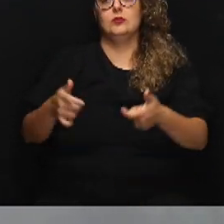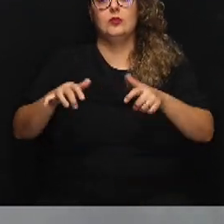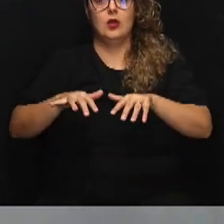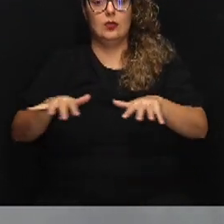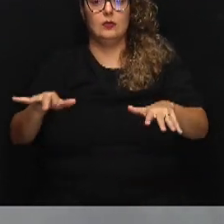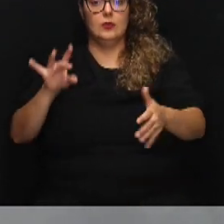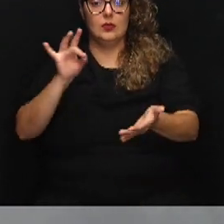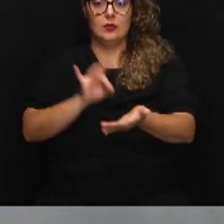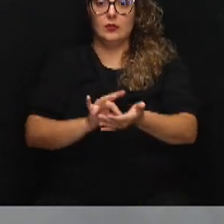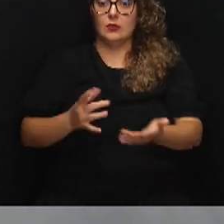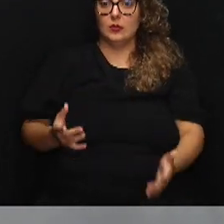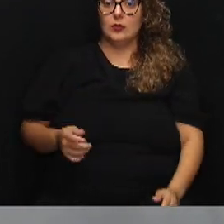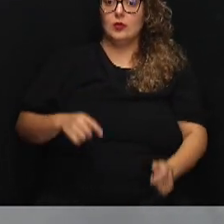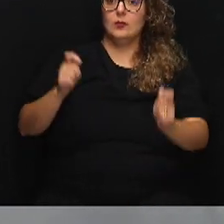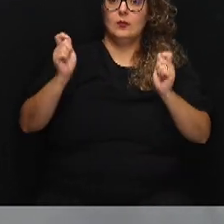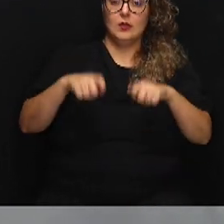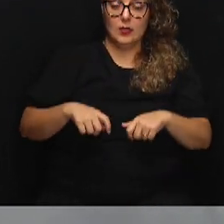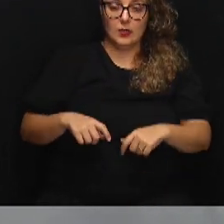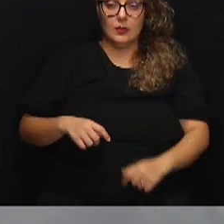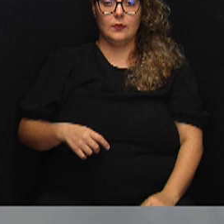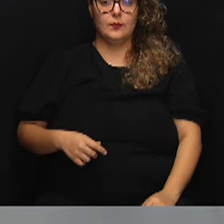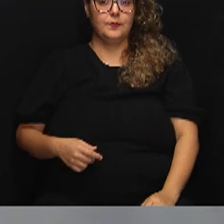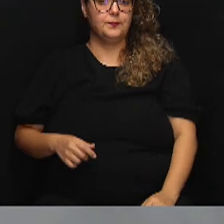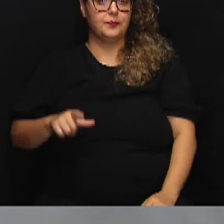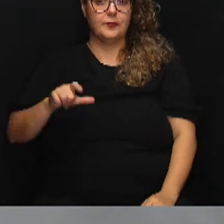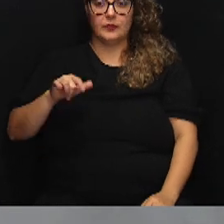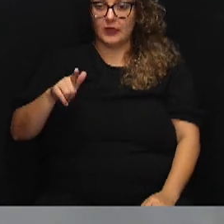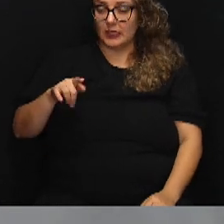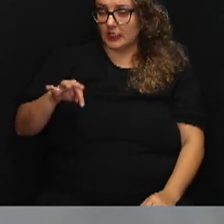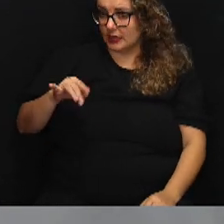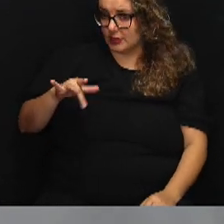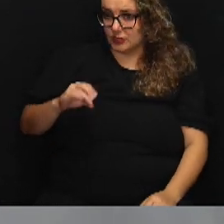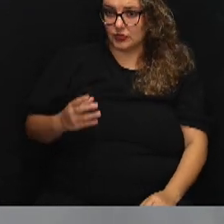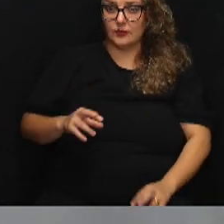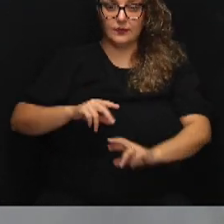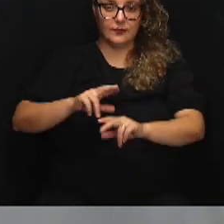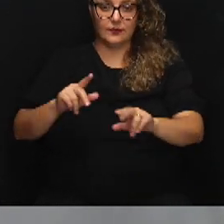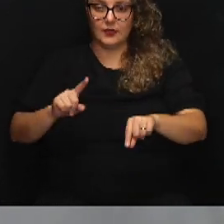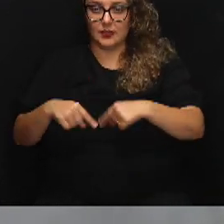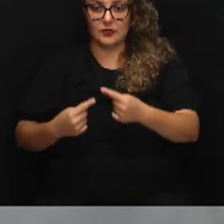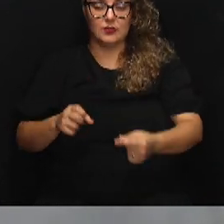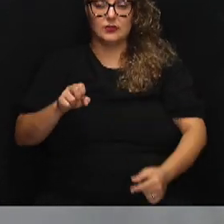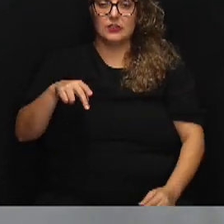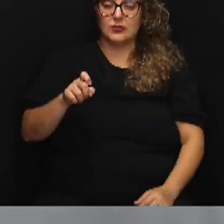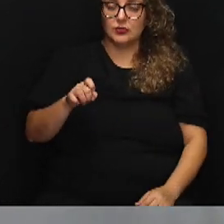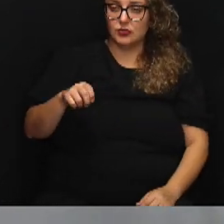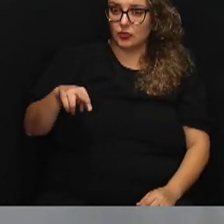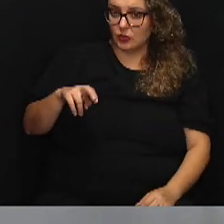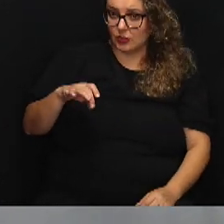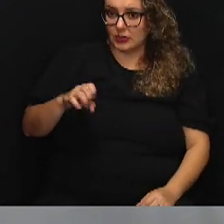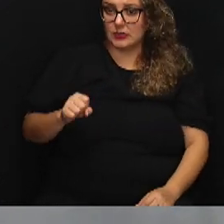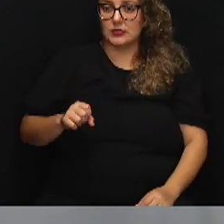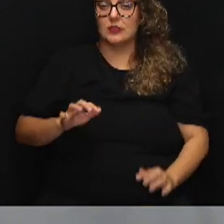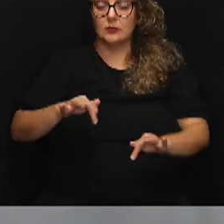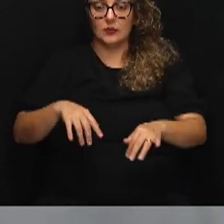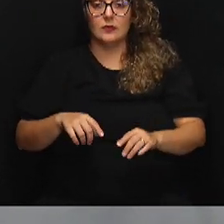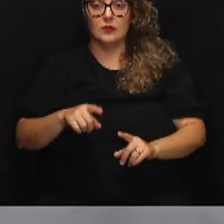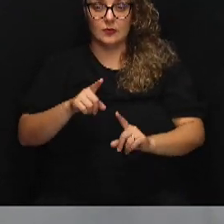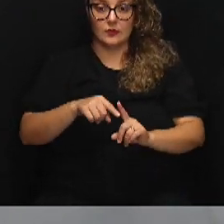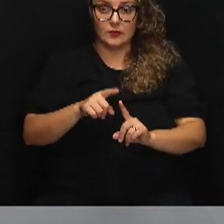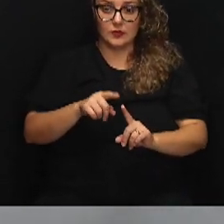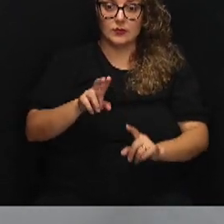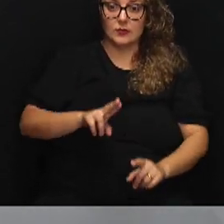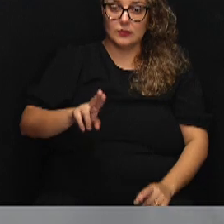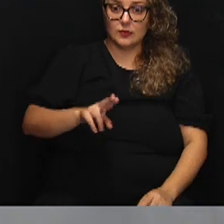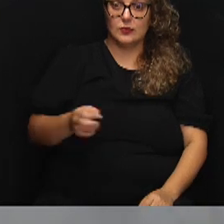fato, supercapacitores, baterias de lítio, vários tipos de sensores e, finalmente, esse tipo de aplicação para produzir um